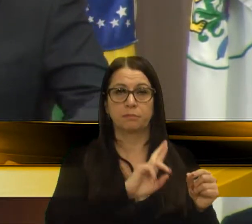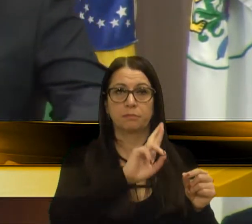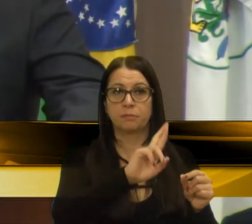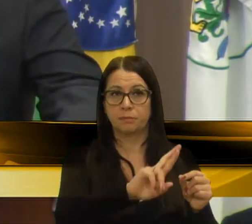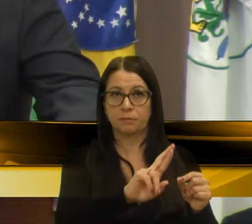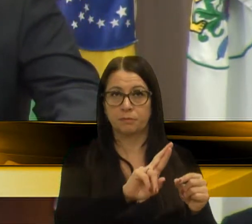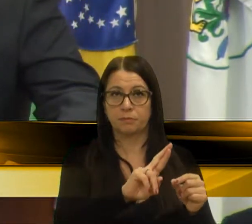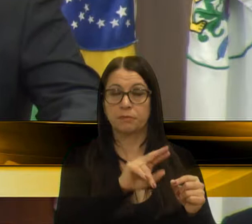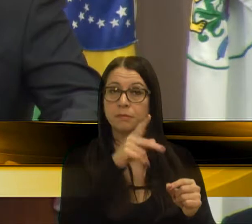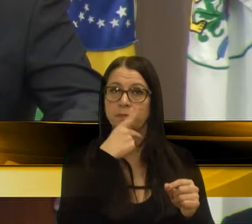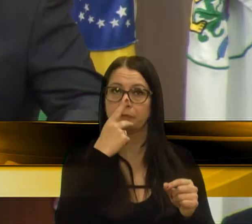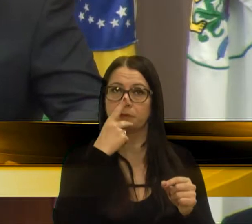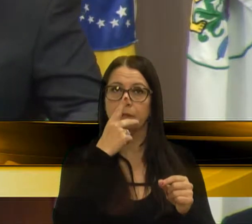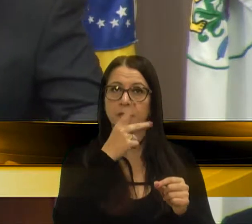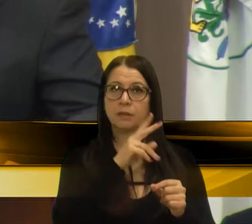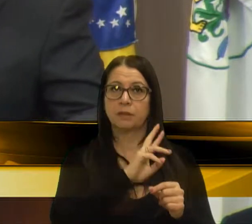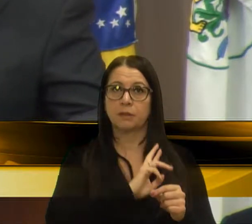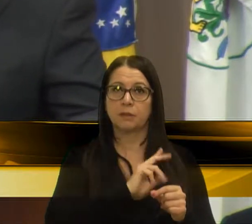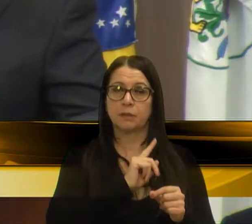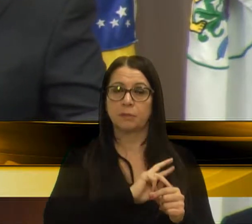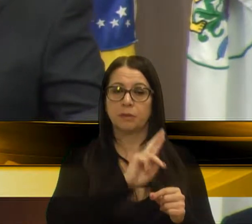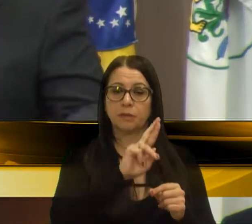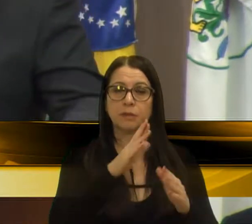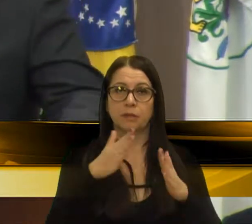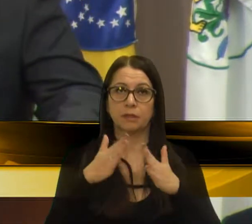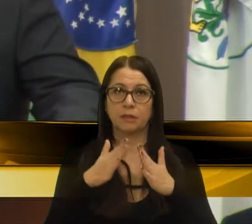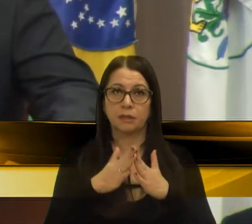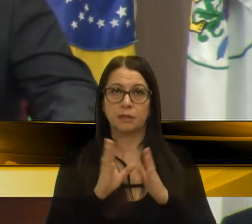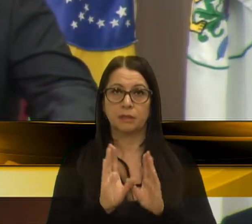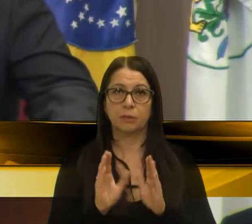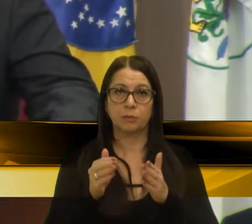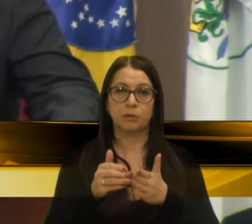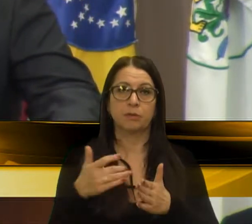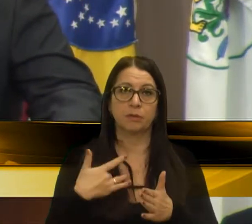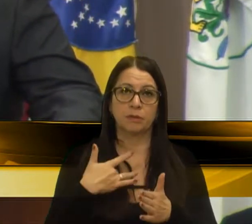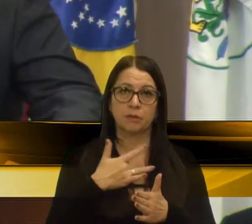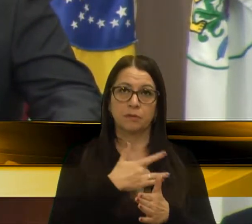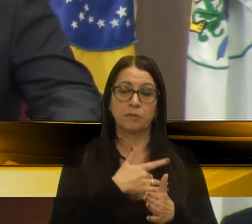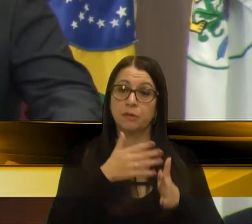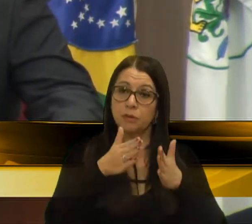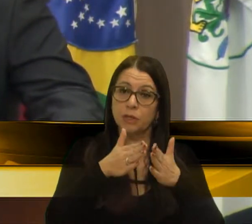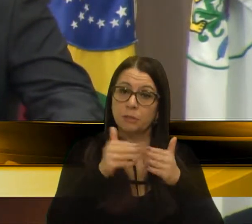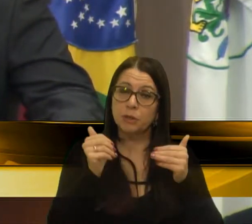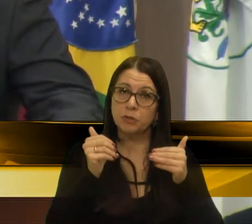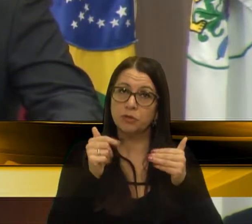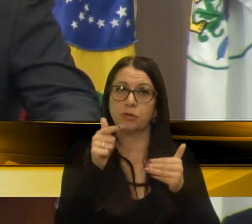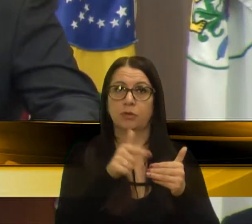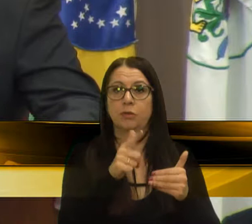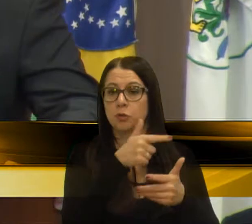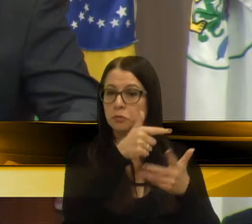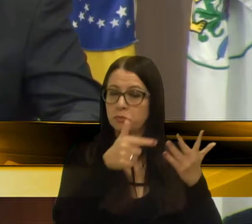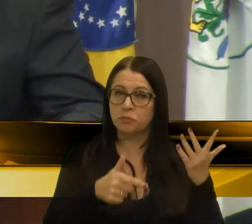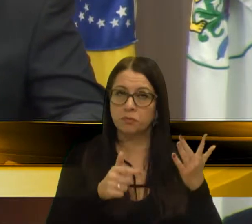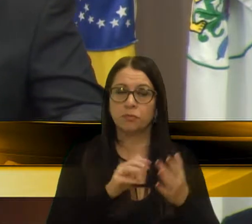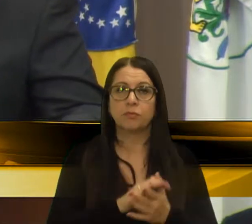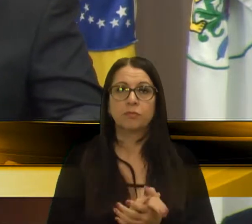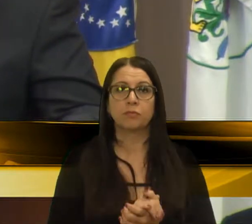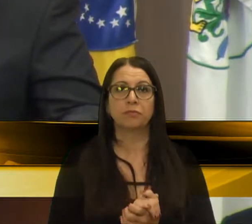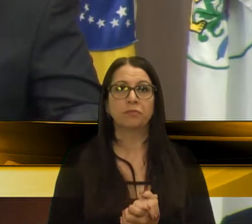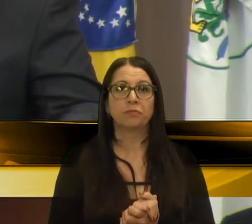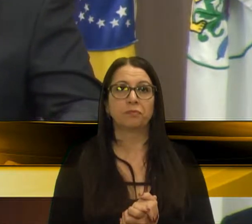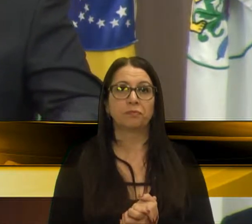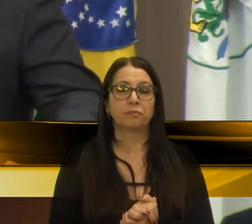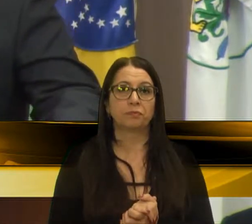que, em nome desta casa, em nome da Comissão de Saúde, ele foi pedir, entre outras coisas,